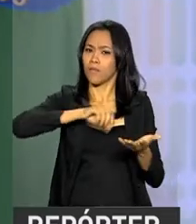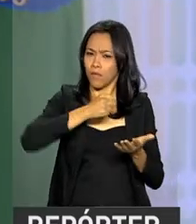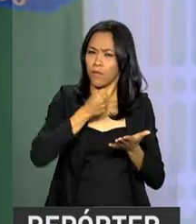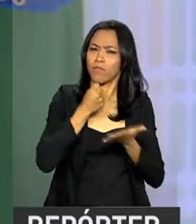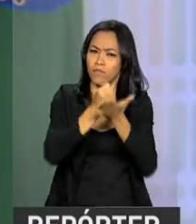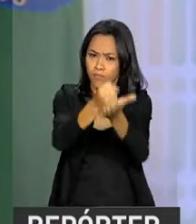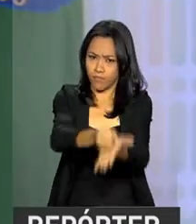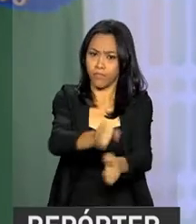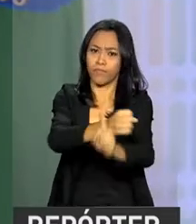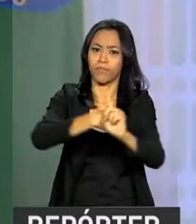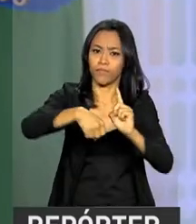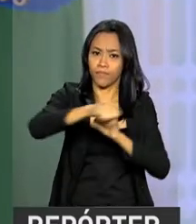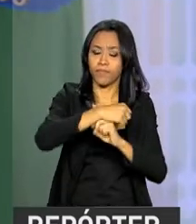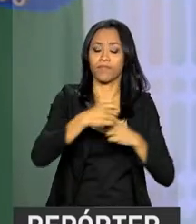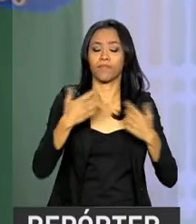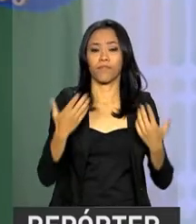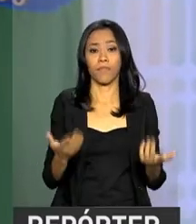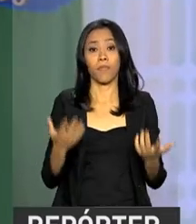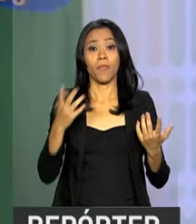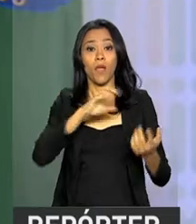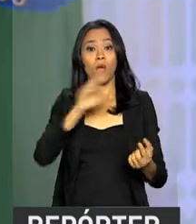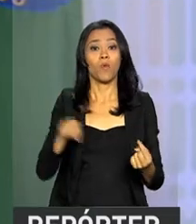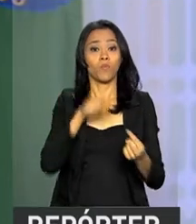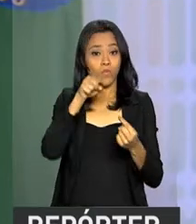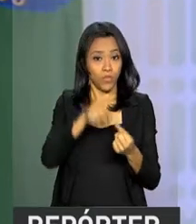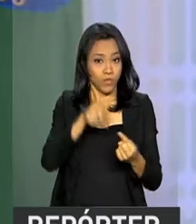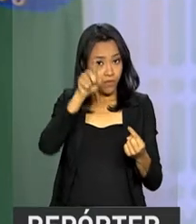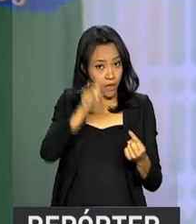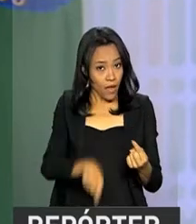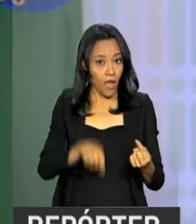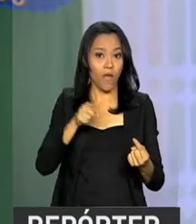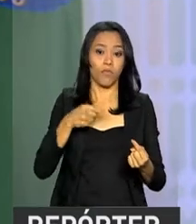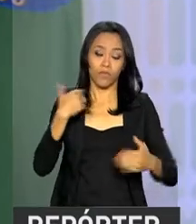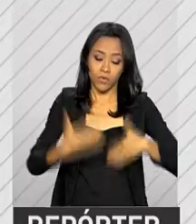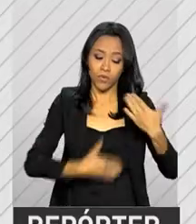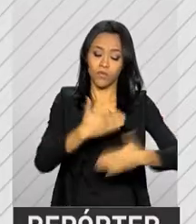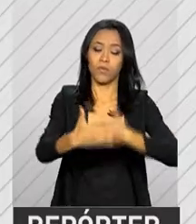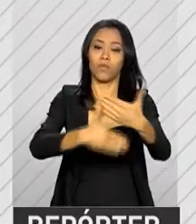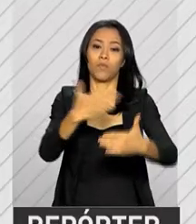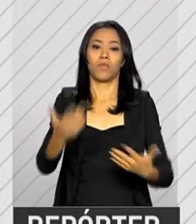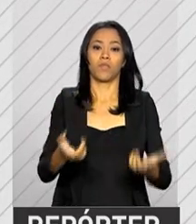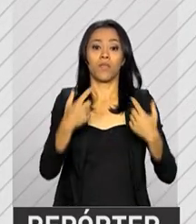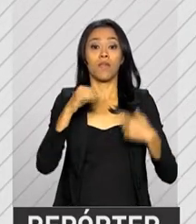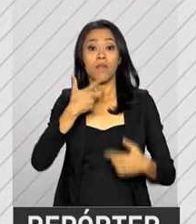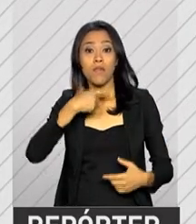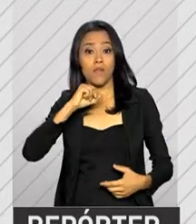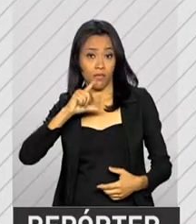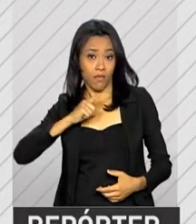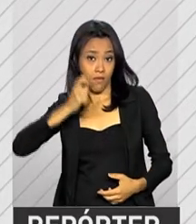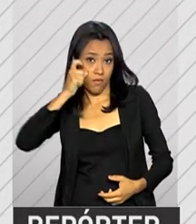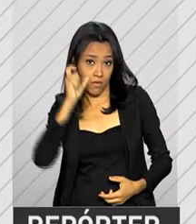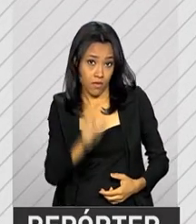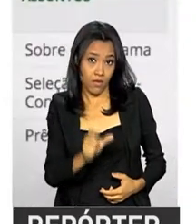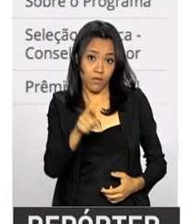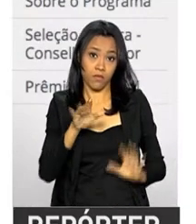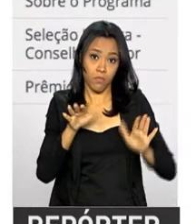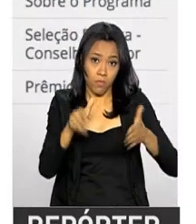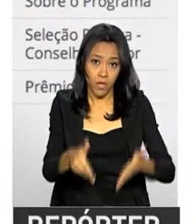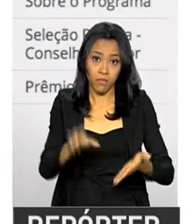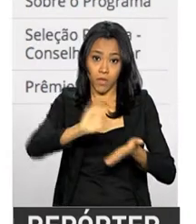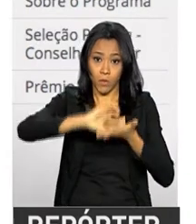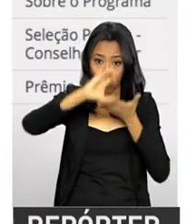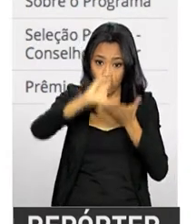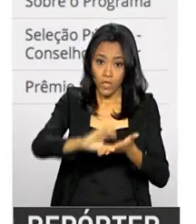realização, como foi dito aqui, dos objetivos do desenvolvimento sustentável. Os interessados em participar do Conselho Gestor